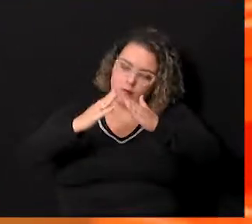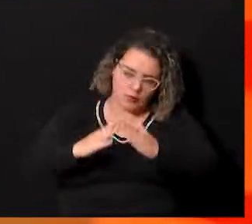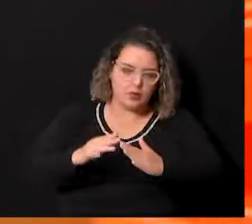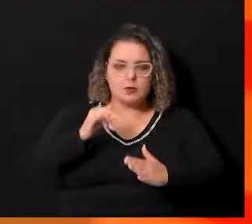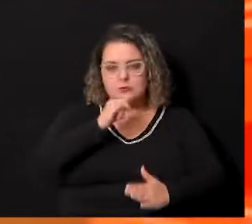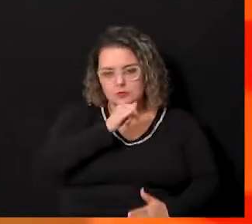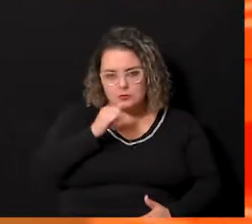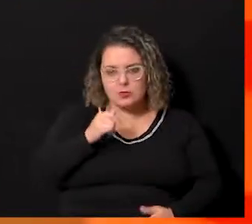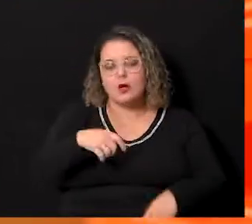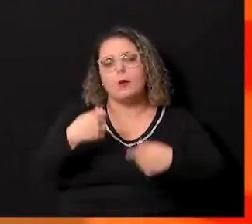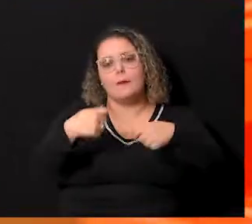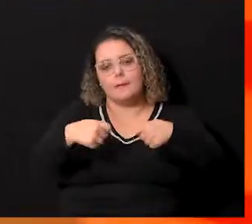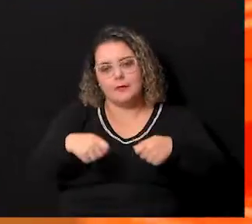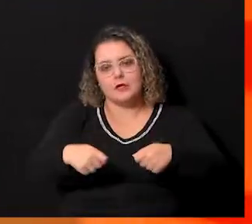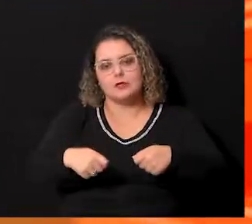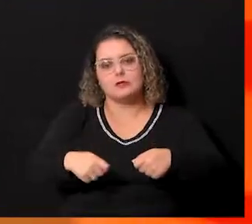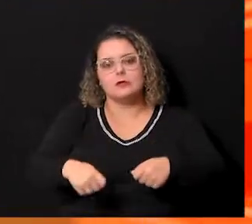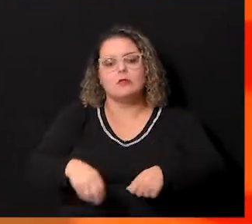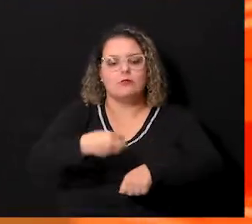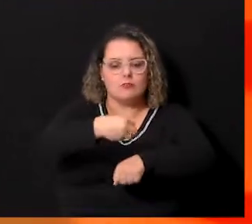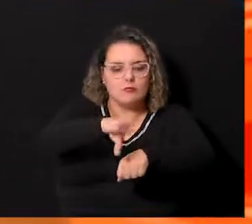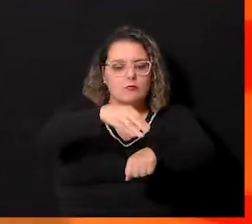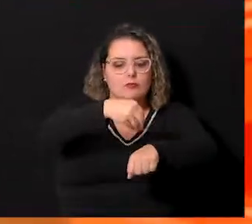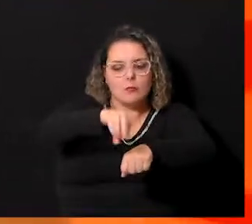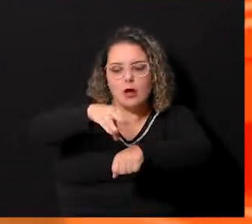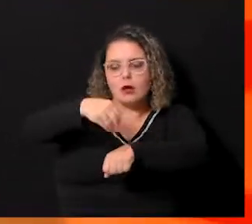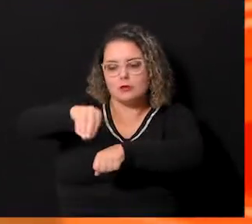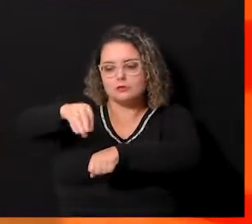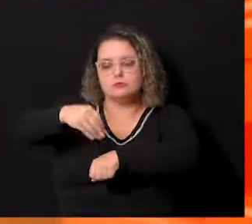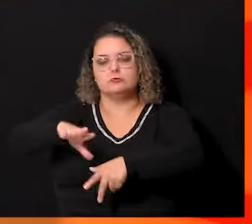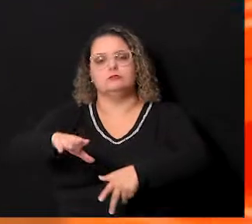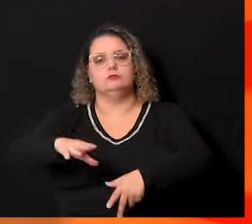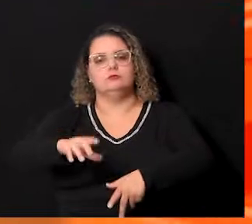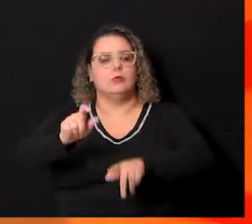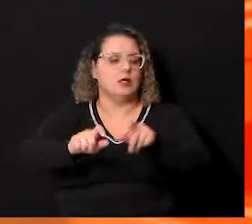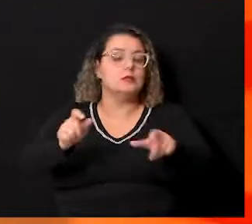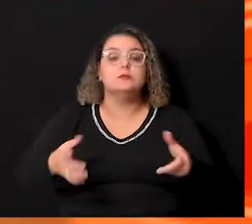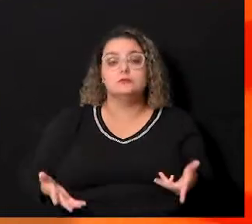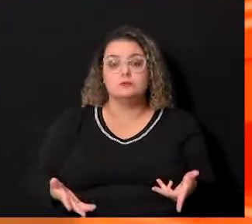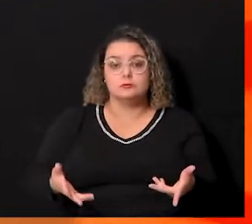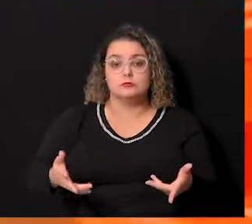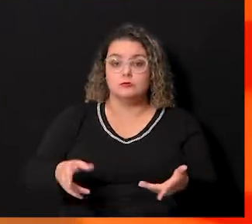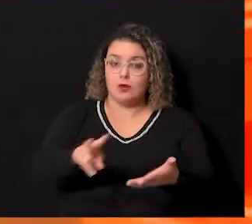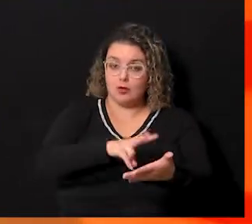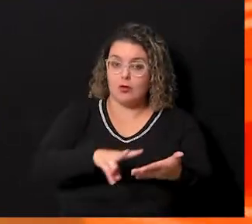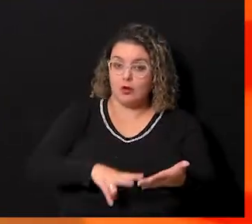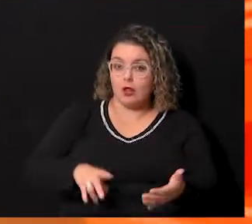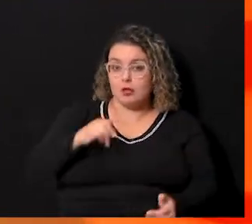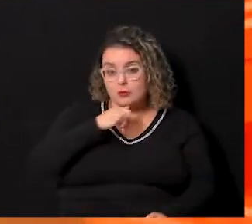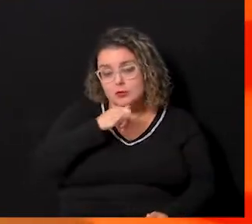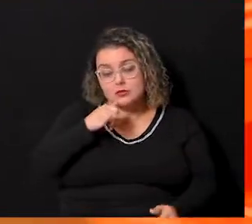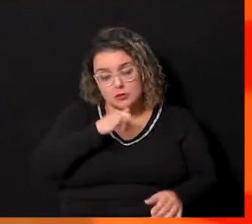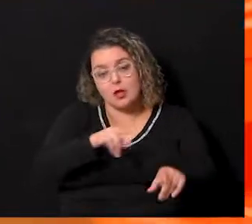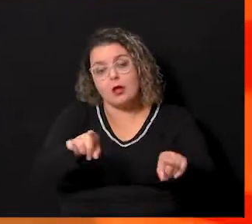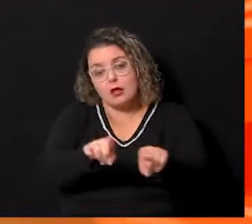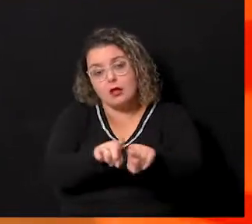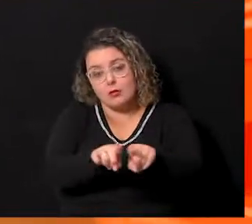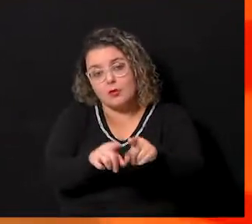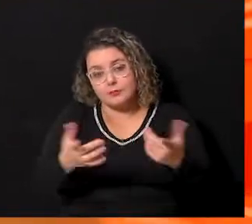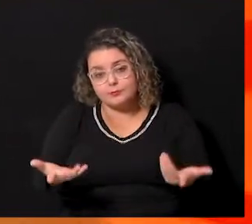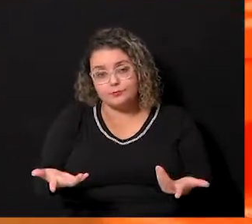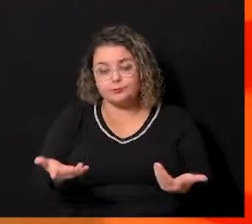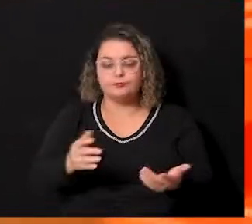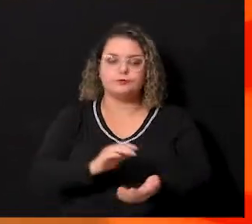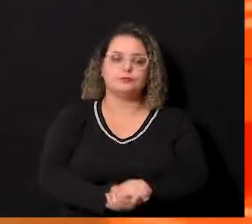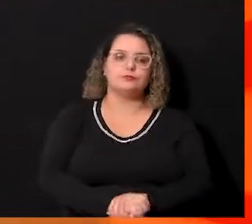morando aqui na Itália, eu precisava passar essa mensagem aqui para o pessoal, para os leitores italianos também. E